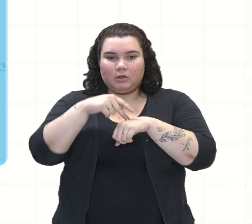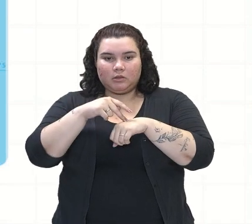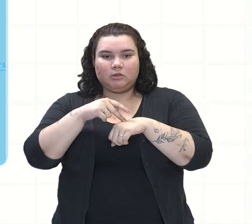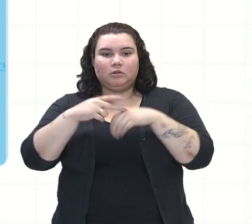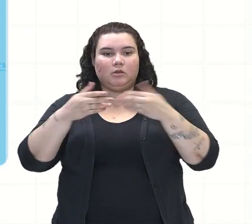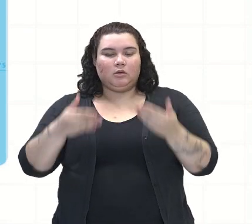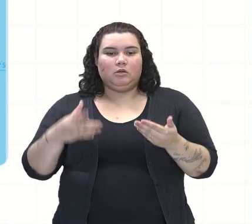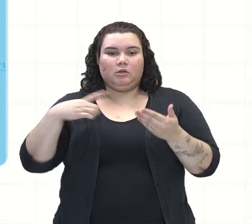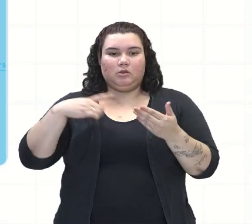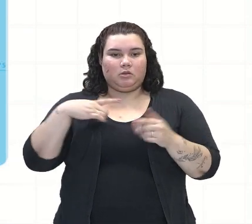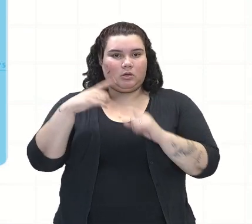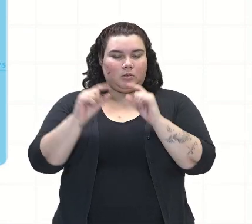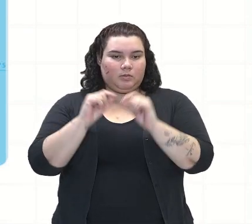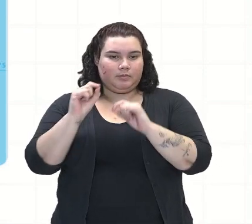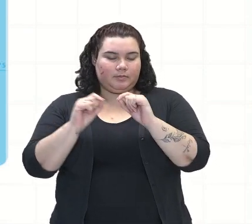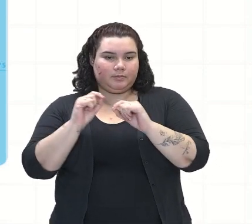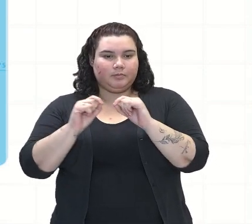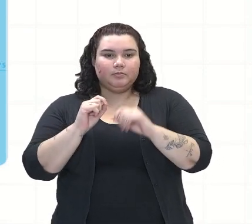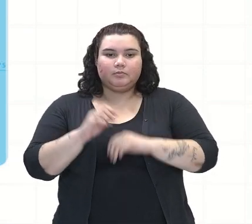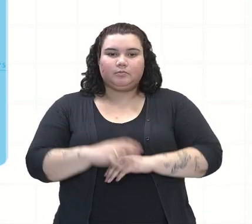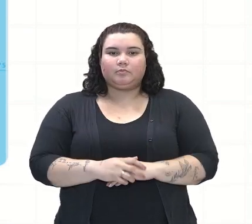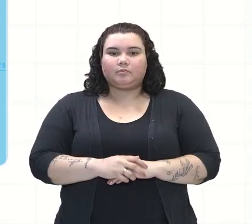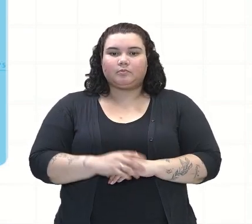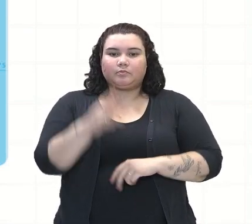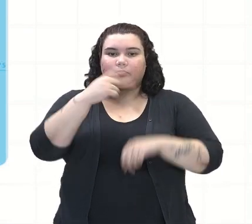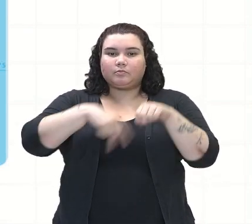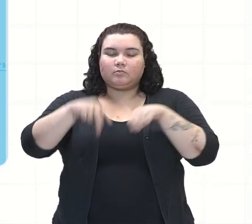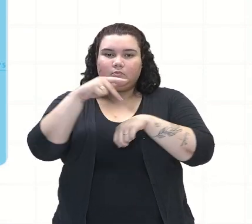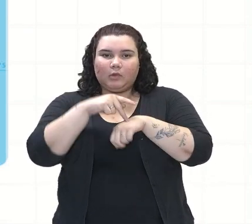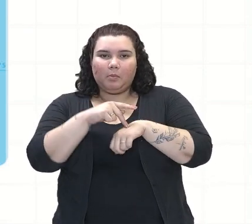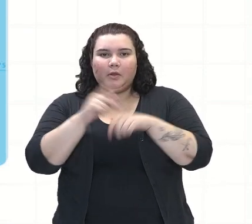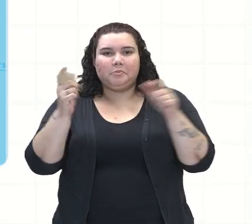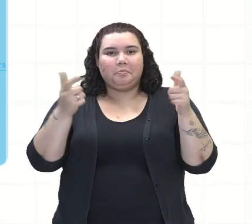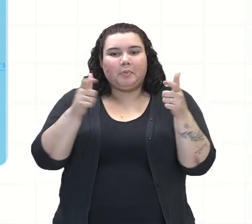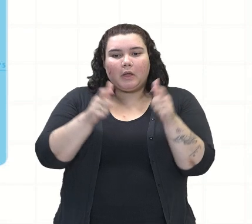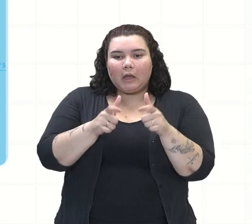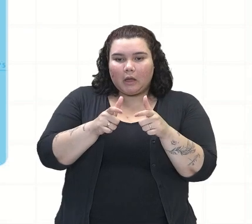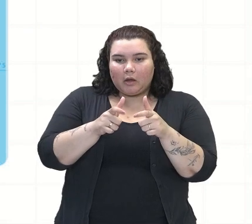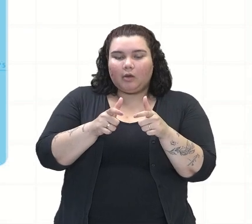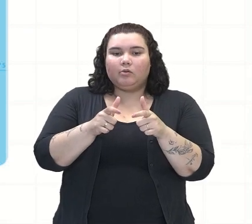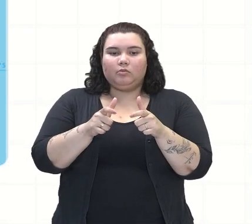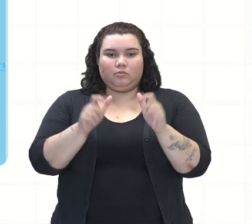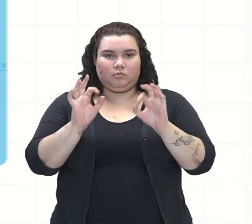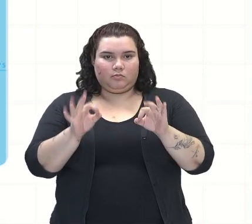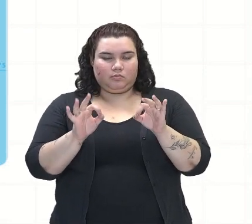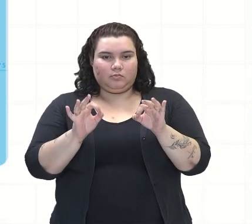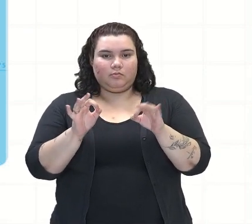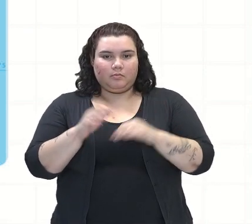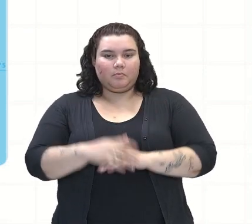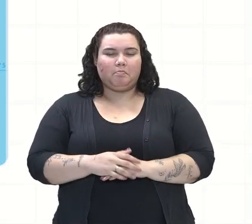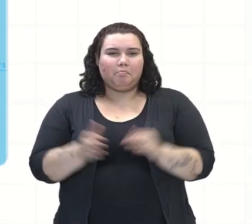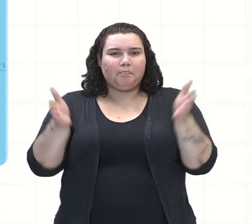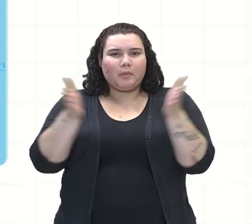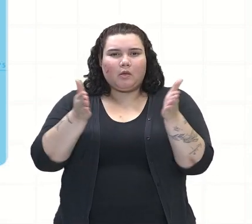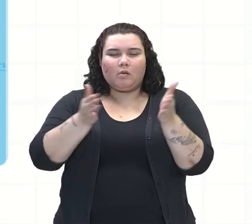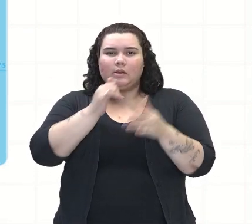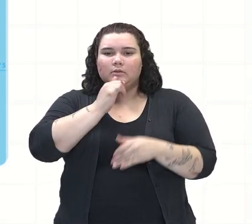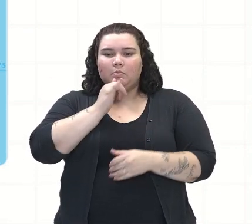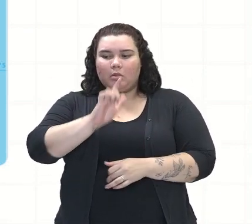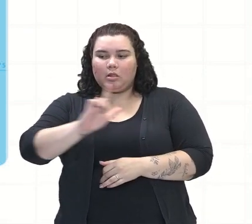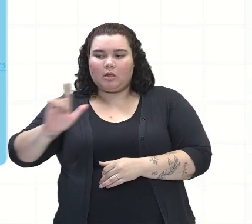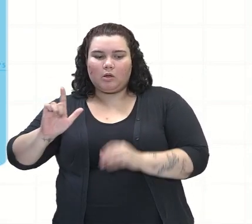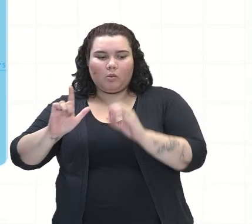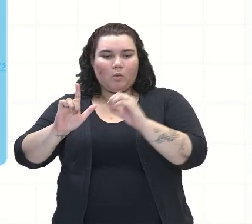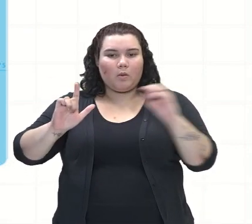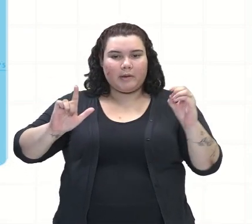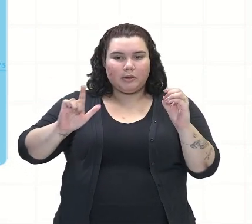Com uma largura, né? Uma área no sentido oeste e leste muito curtinha, né? Você tem aqui,